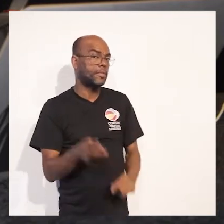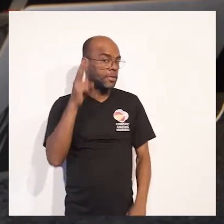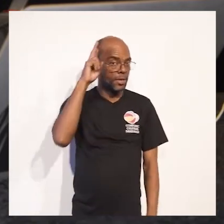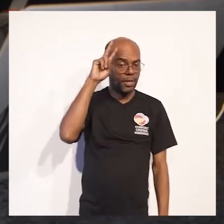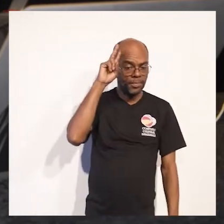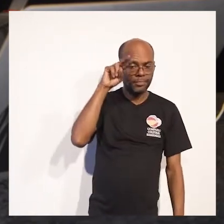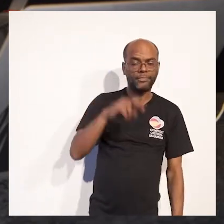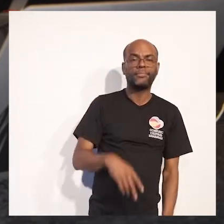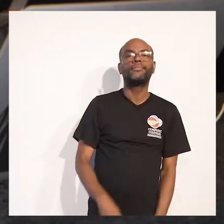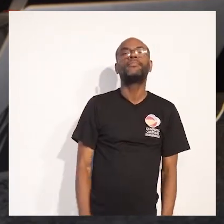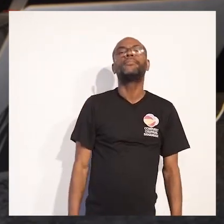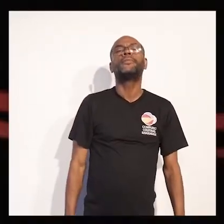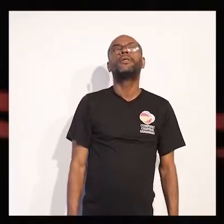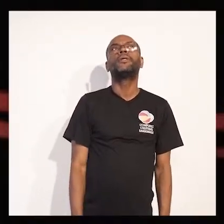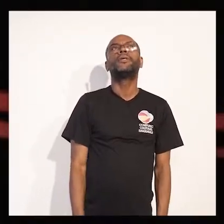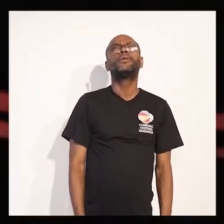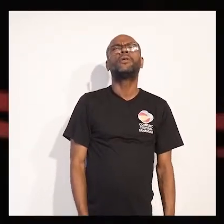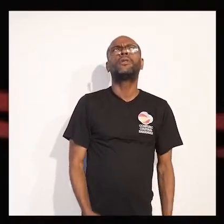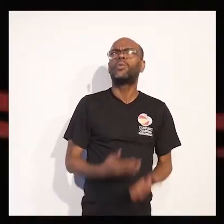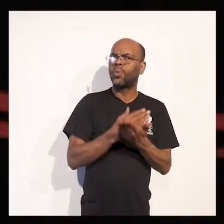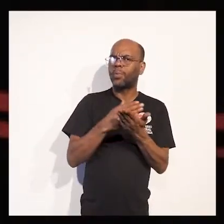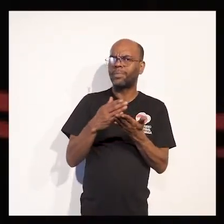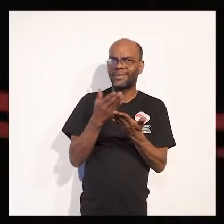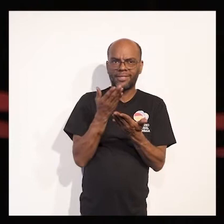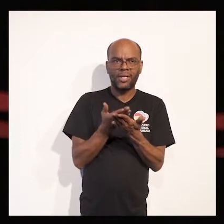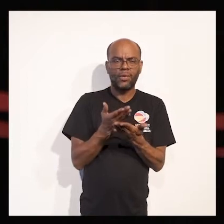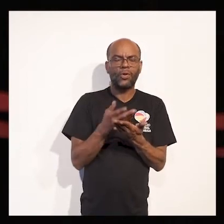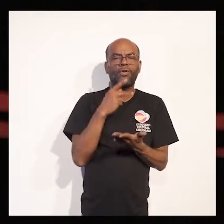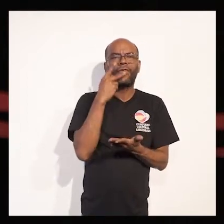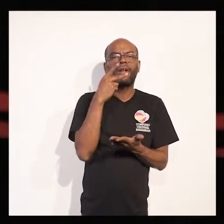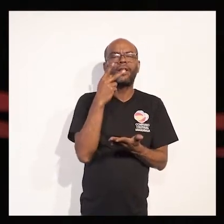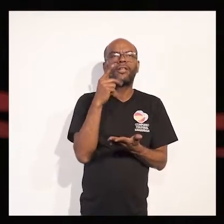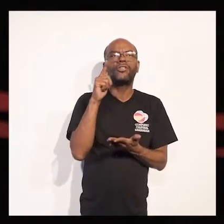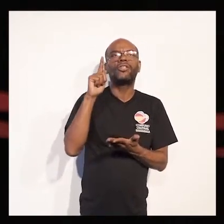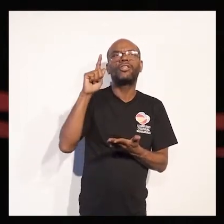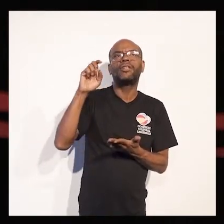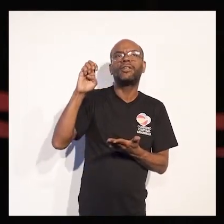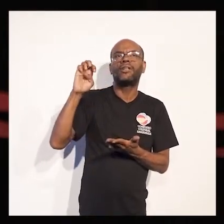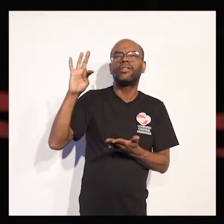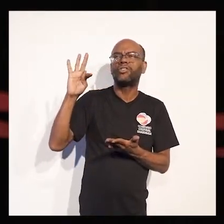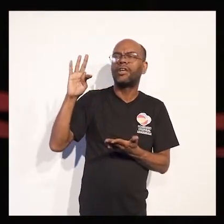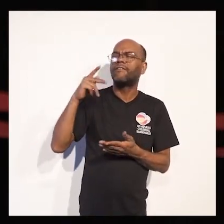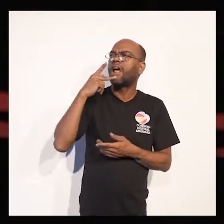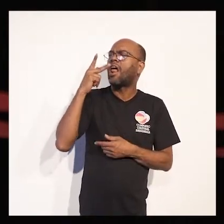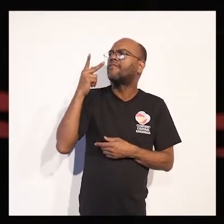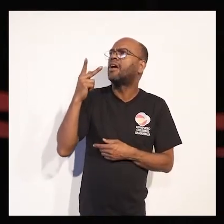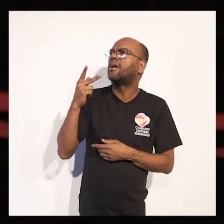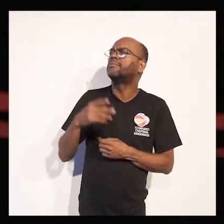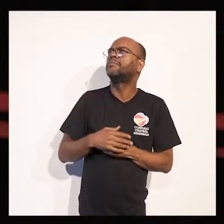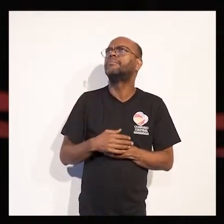Lembra que no início dessa aula, quando eu falei de Goethe, e Goethe falava